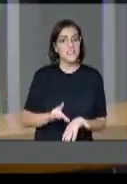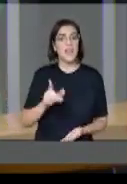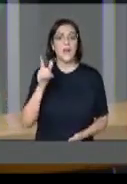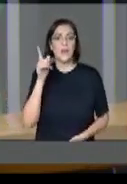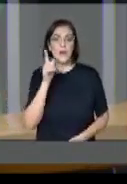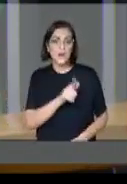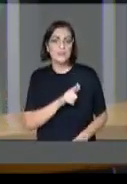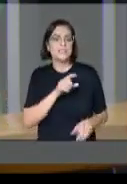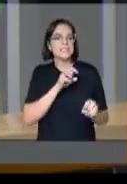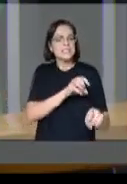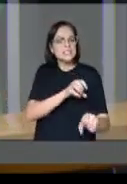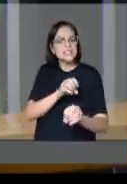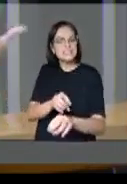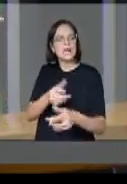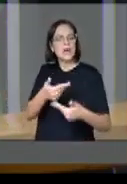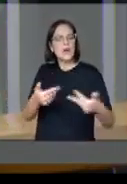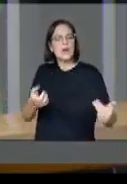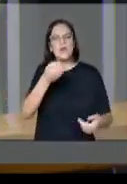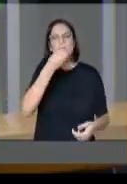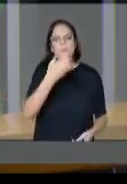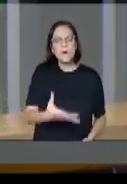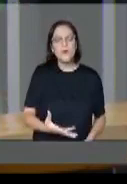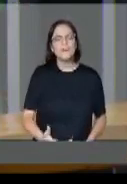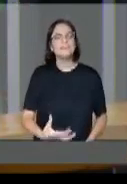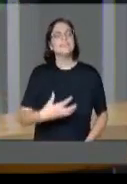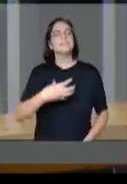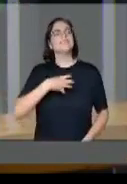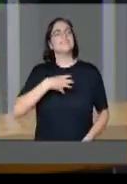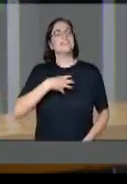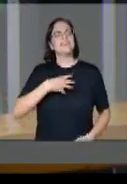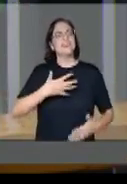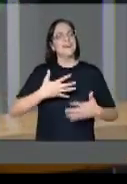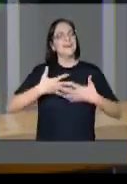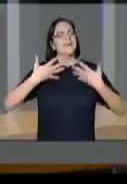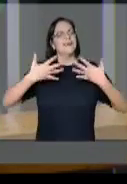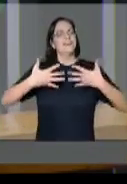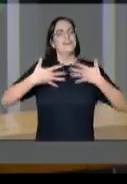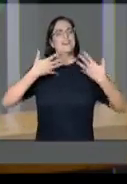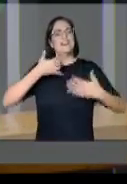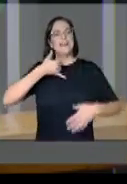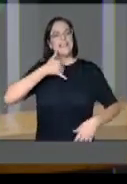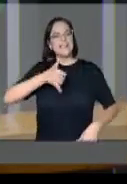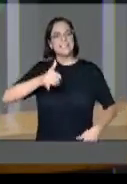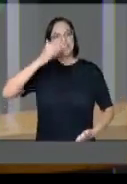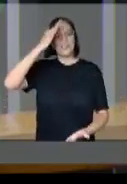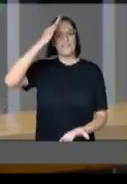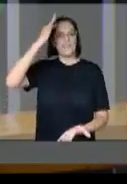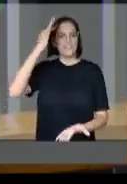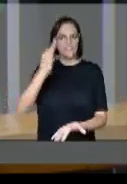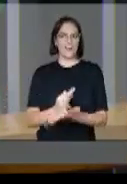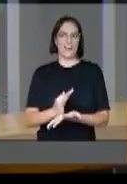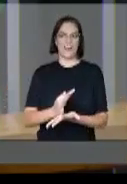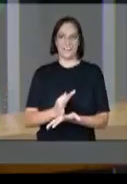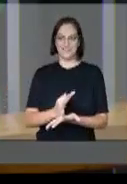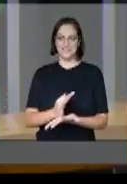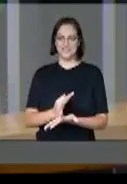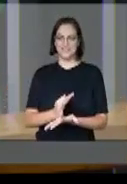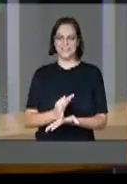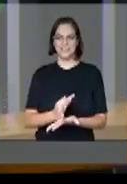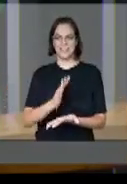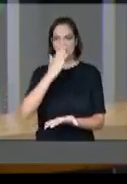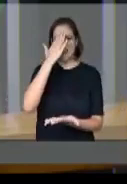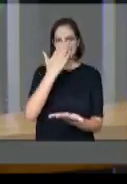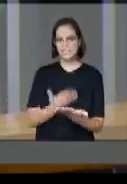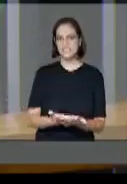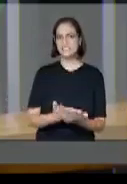evangelizar as pessoas para o bem, isso dá uma sensação, renova tanto a fé da gente, renova a fé no ser humano,